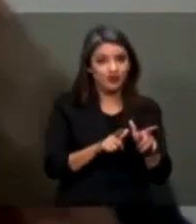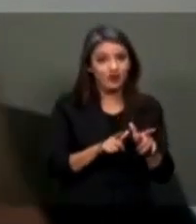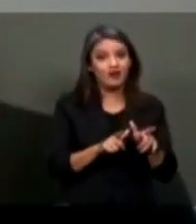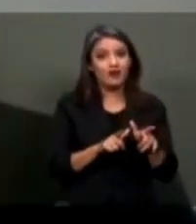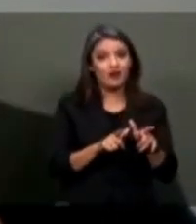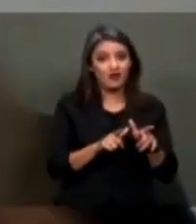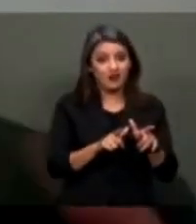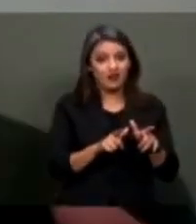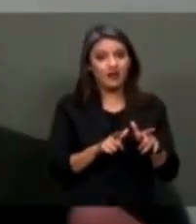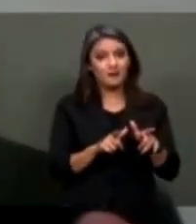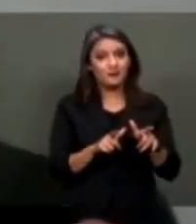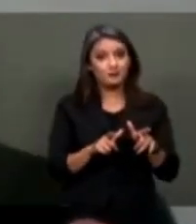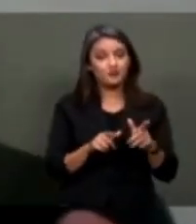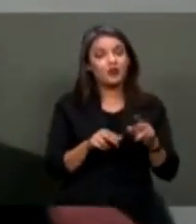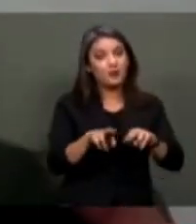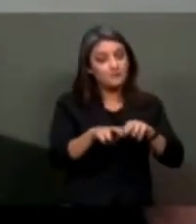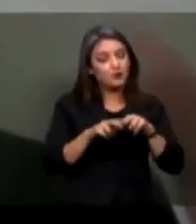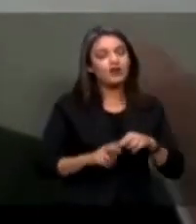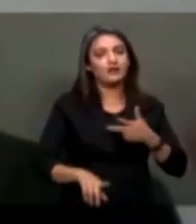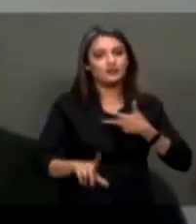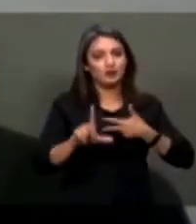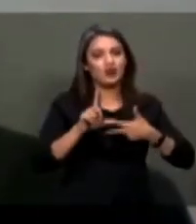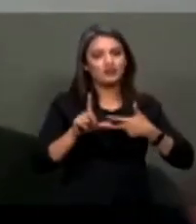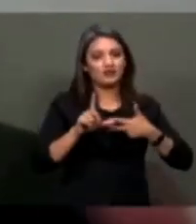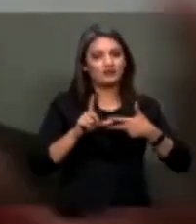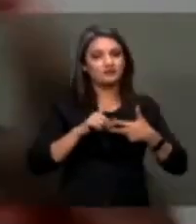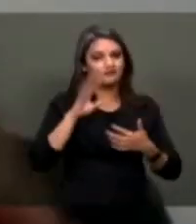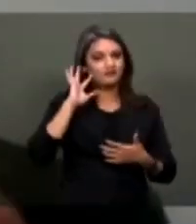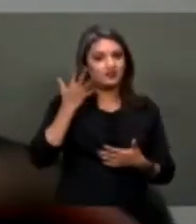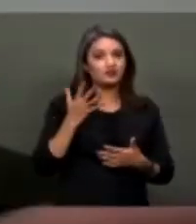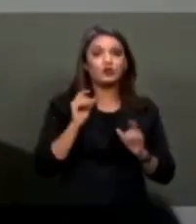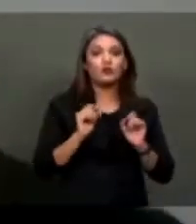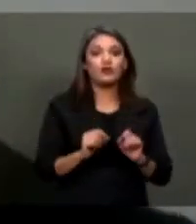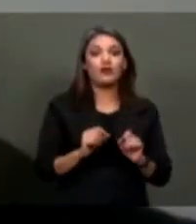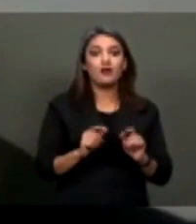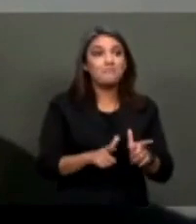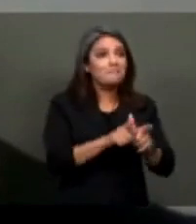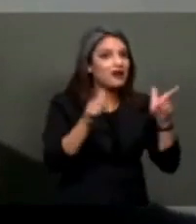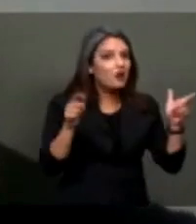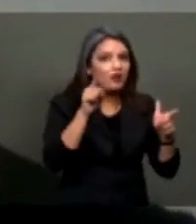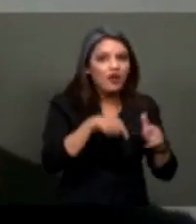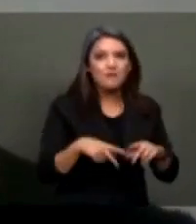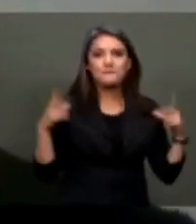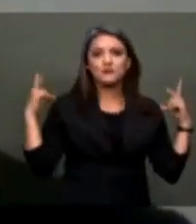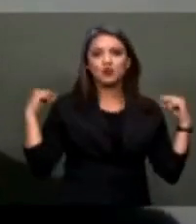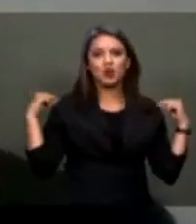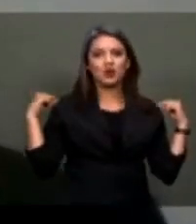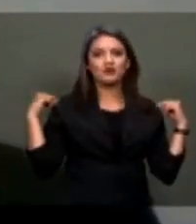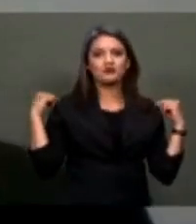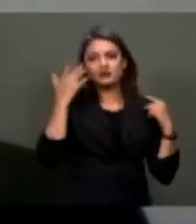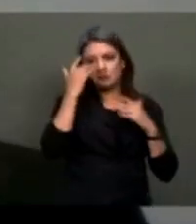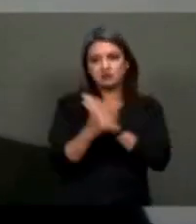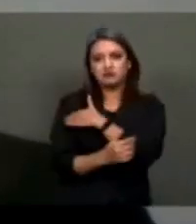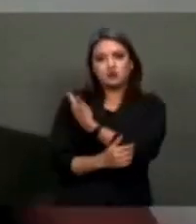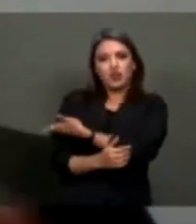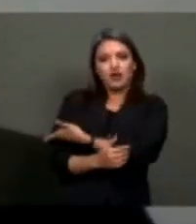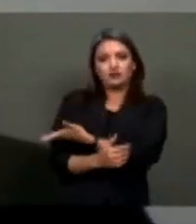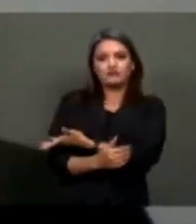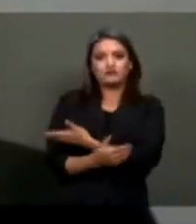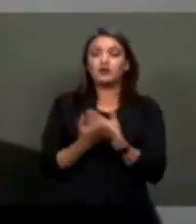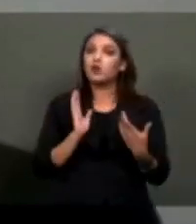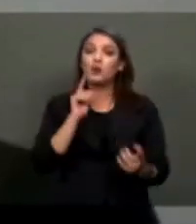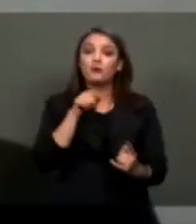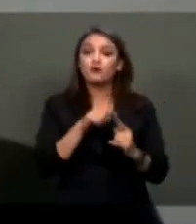mês lá Gol como critério diferenciador para proibição são exatamente os motoristas de seus passageiros a razão é óbvia